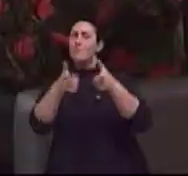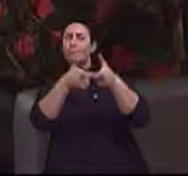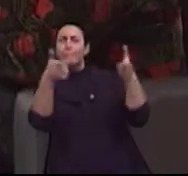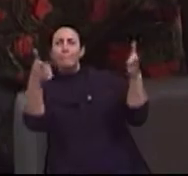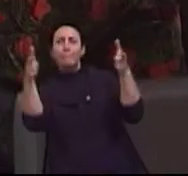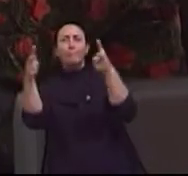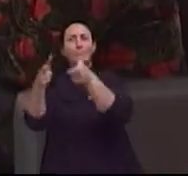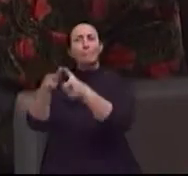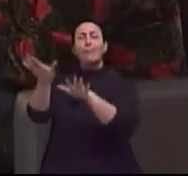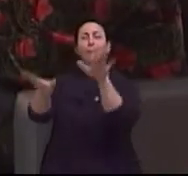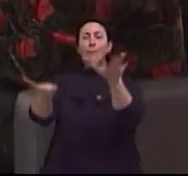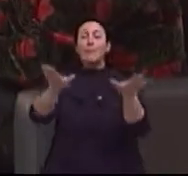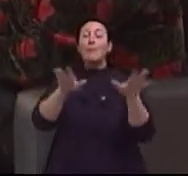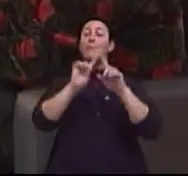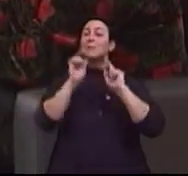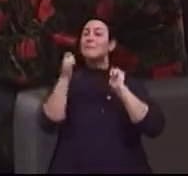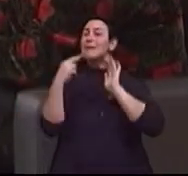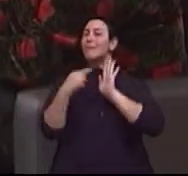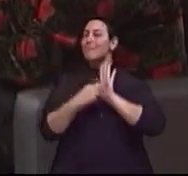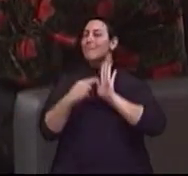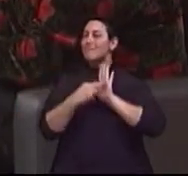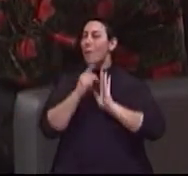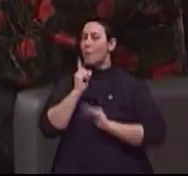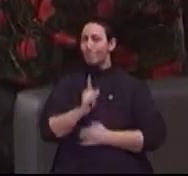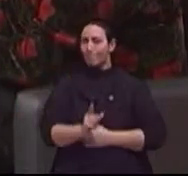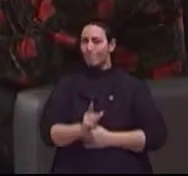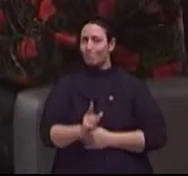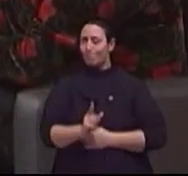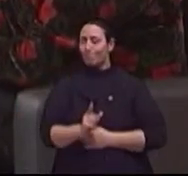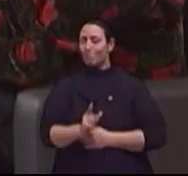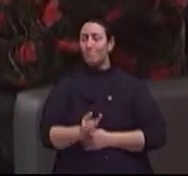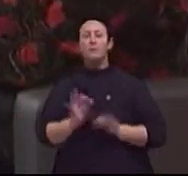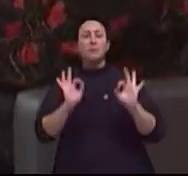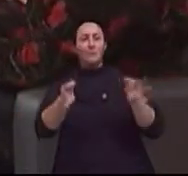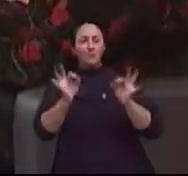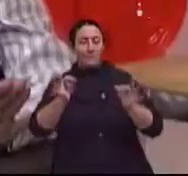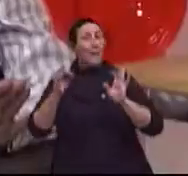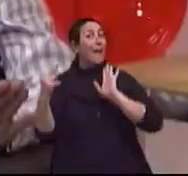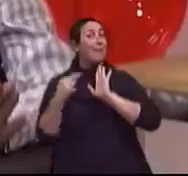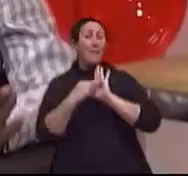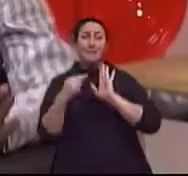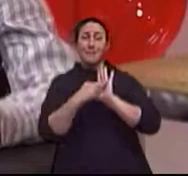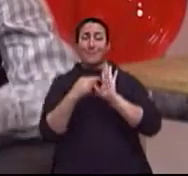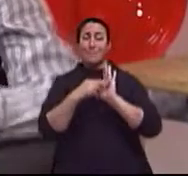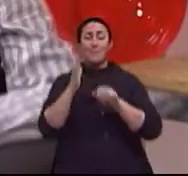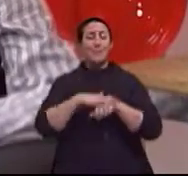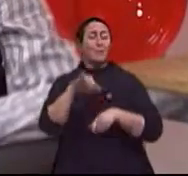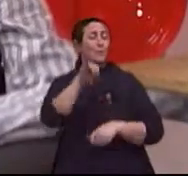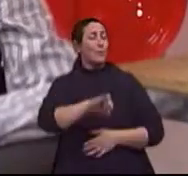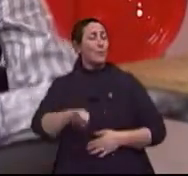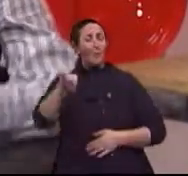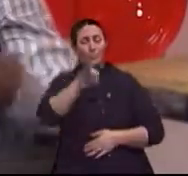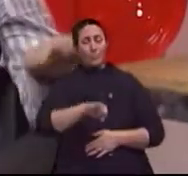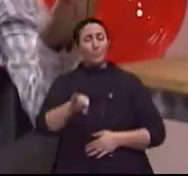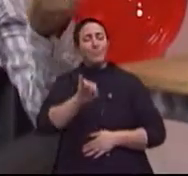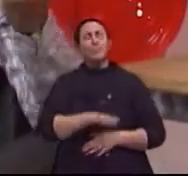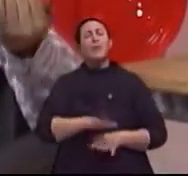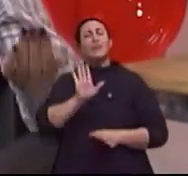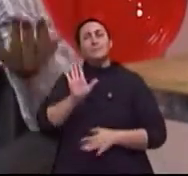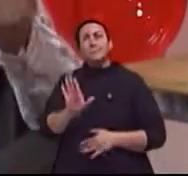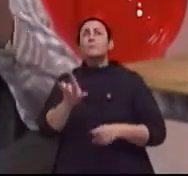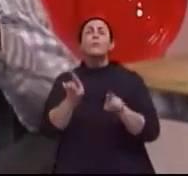gente prestar mais atenção a tudo. Com certeza, a atenção, né, participa de tudo. Exatamente, né, exatamente. E